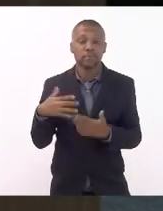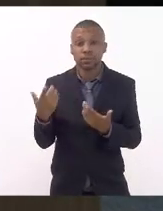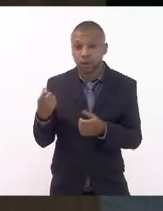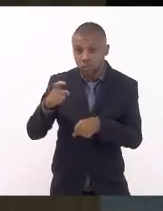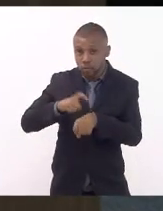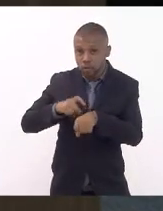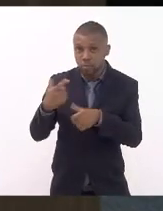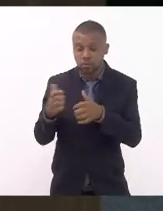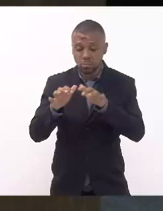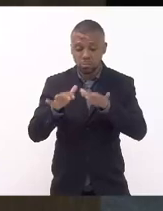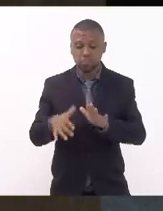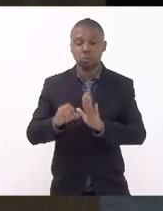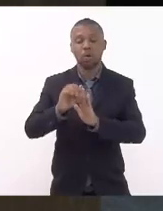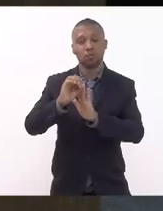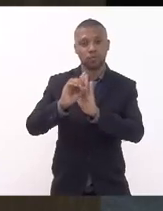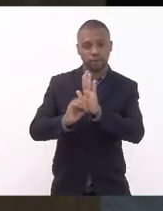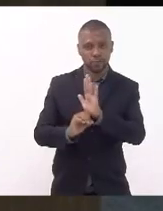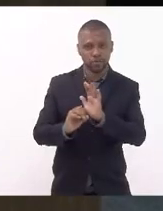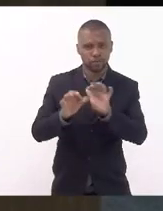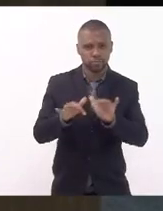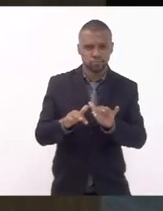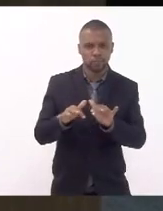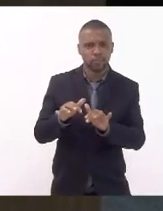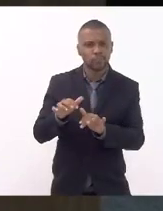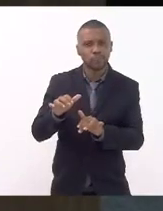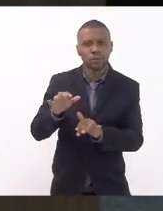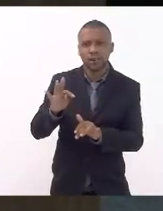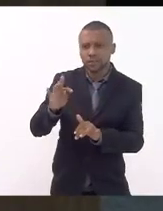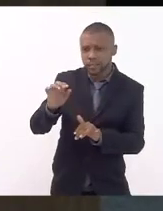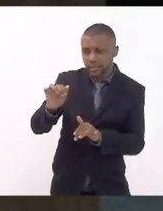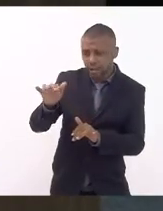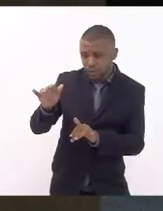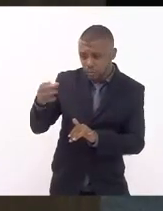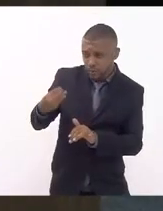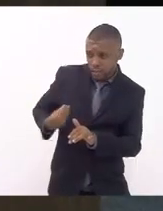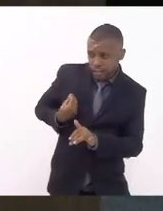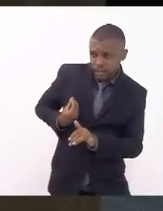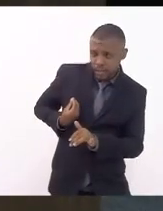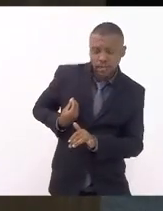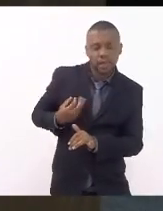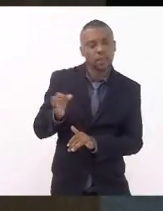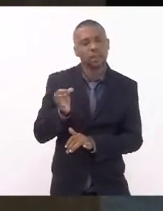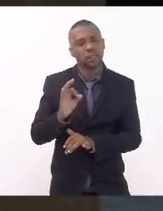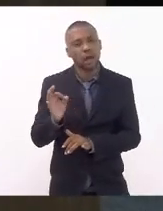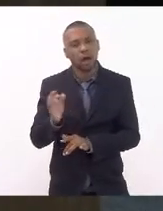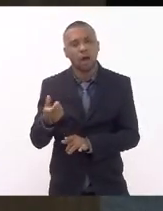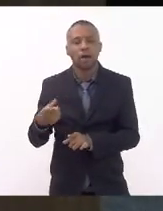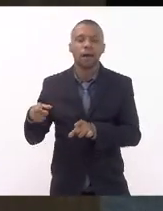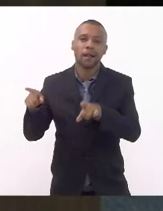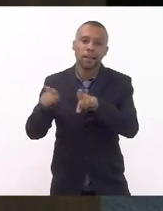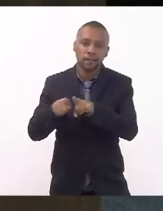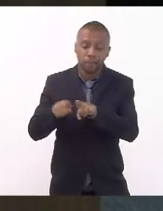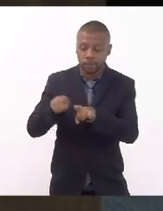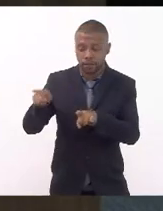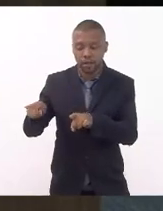ofício, Tia Ju... Tia Ju está aqui? Não. Tia Ju também